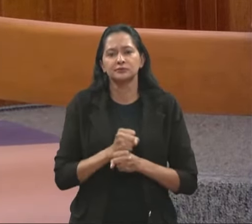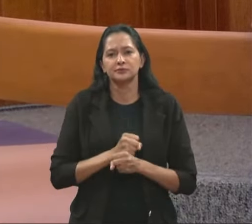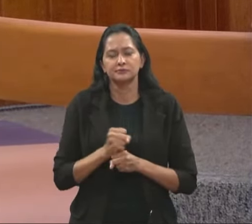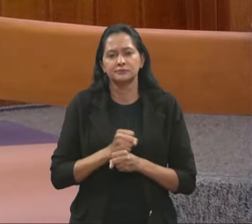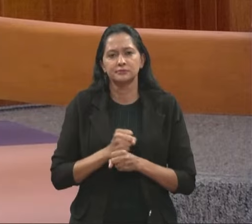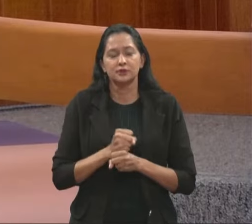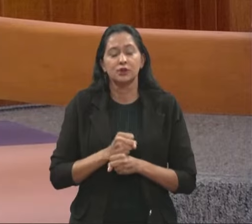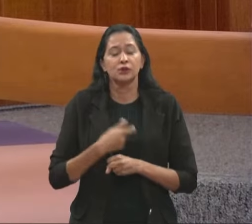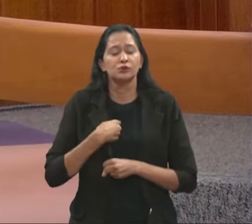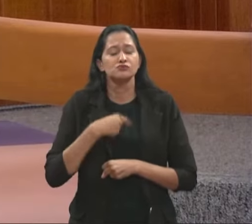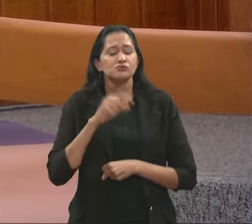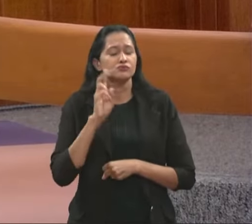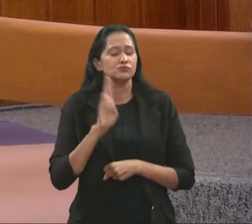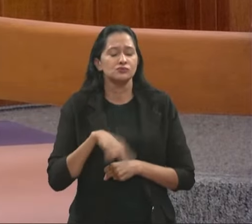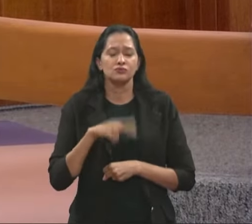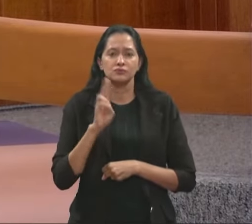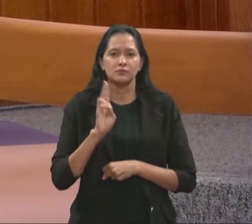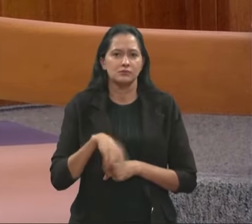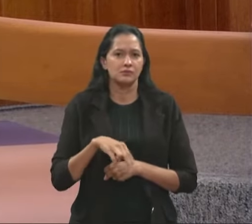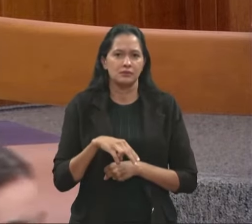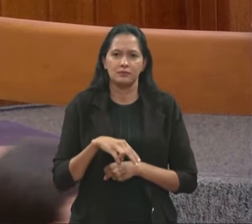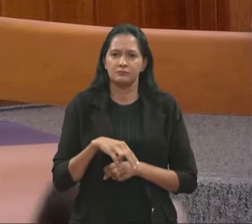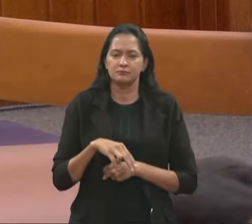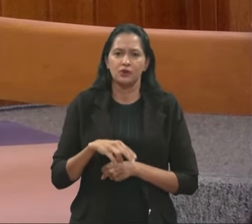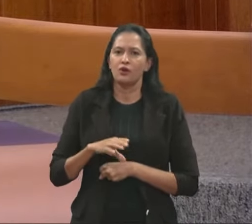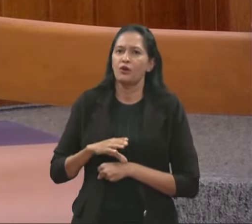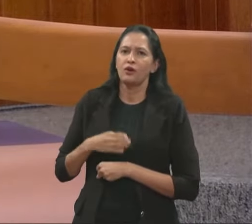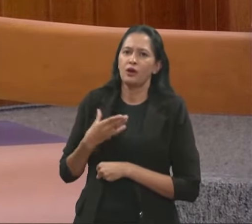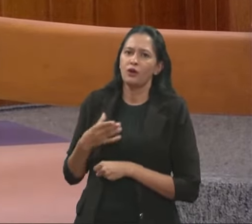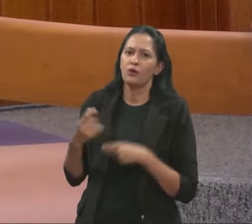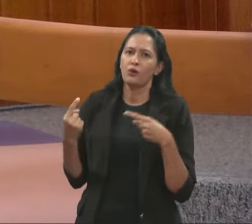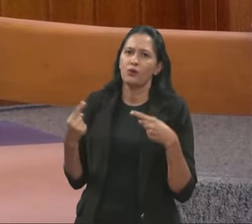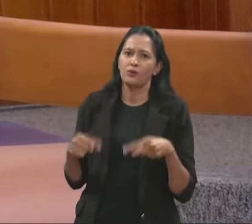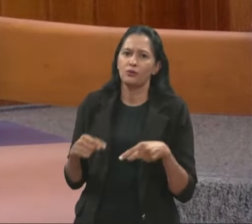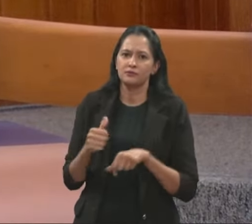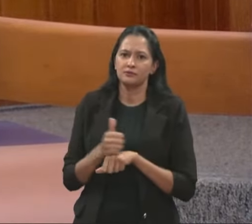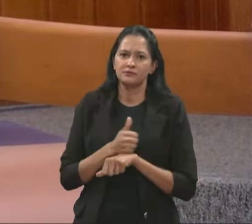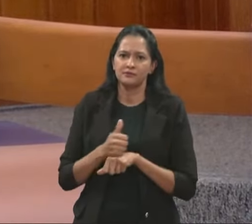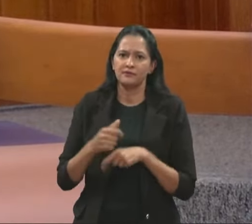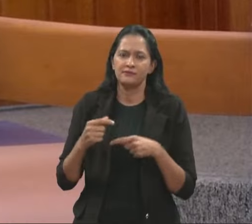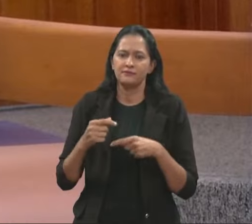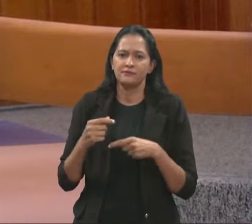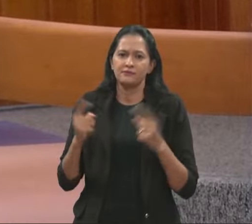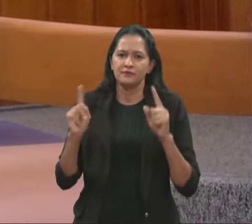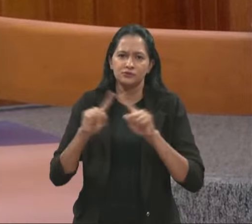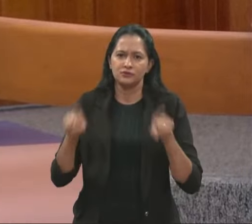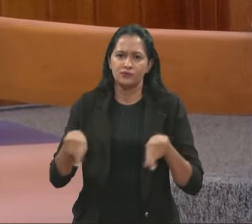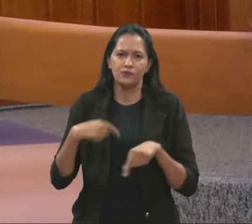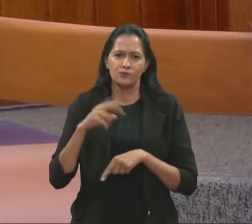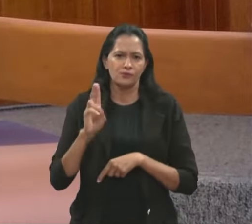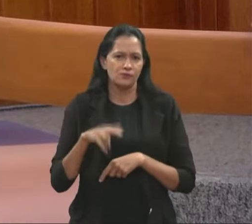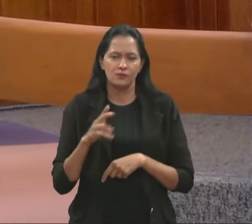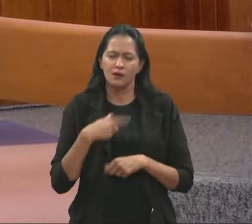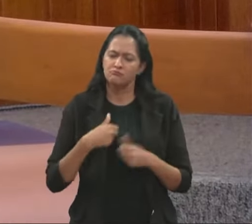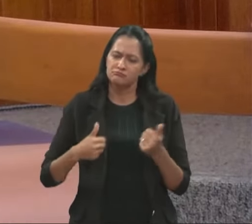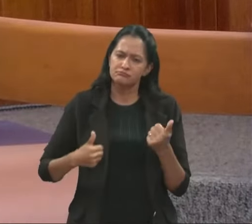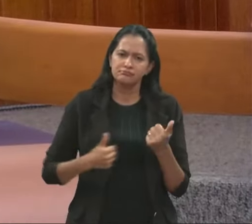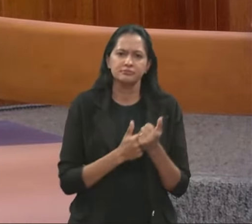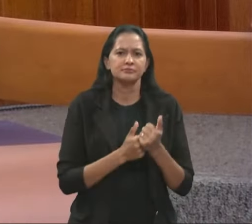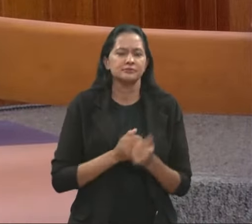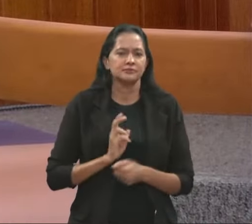Nunca, presidente Romário Policarpo. Eu tive a coragem de votar contra um servidor público. Eu tenho a coragem de andar de cabeça